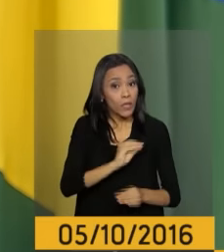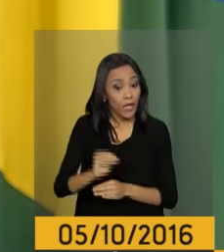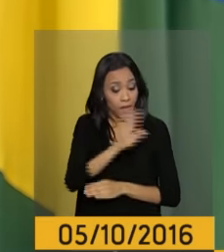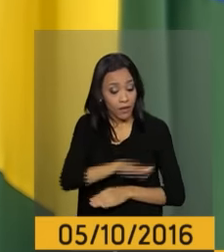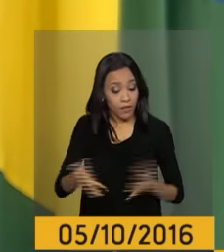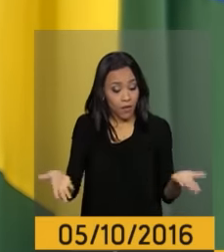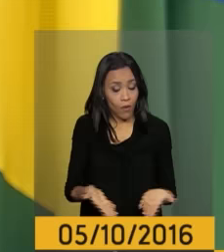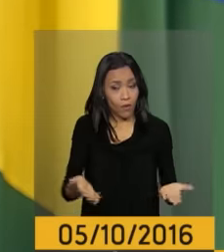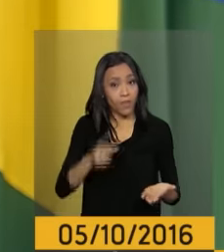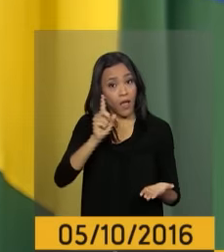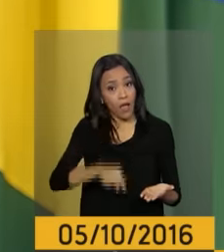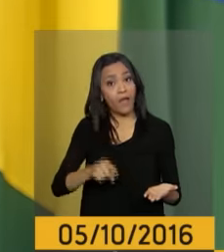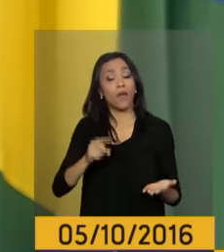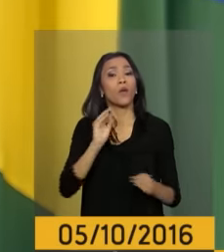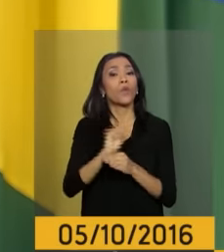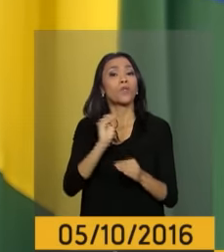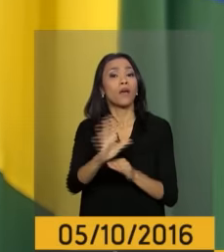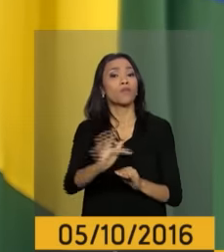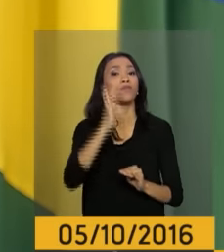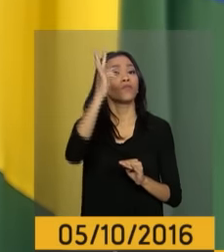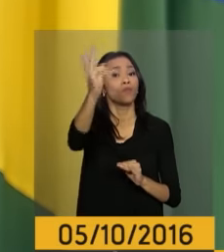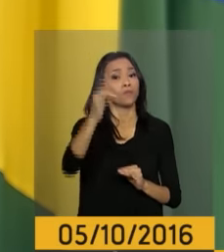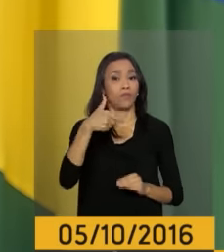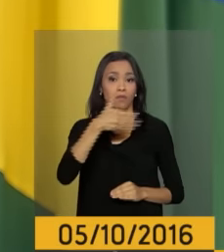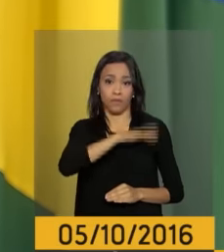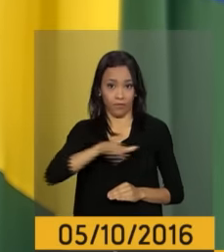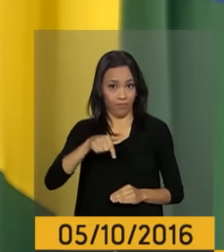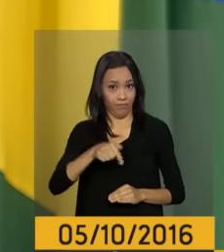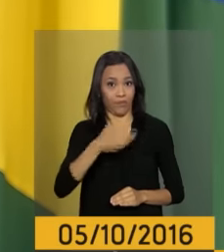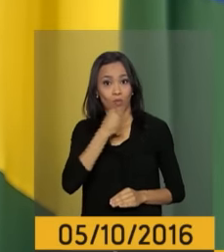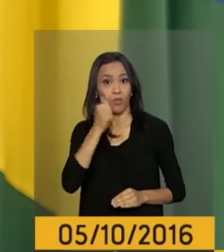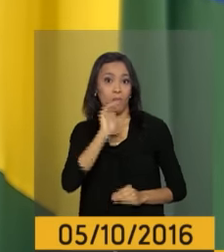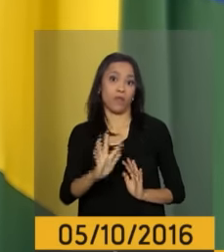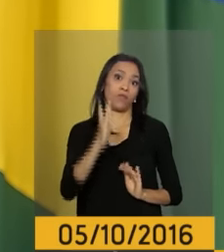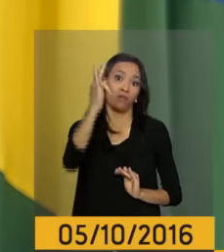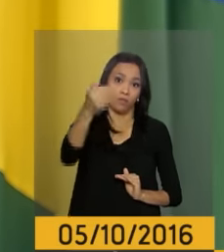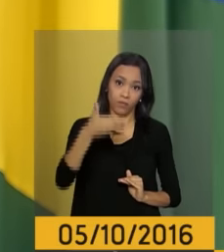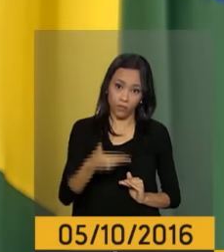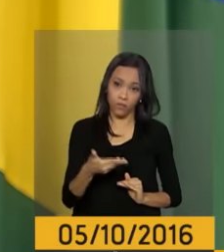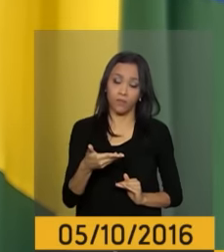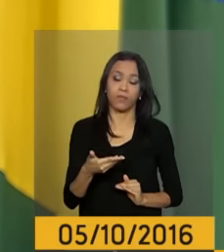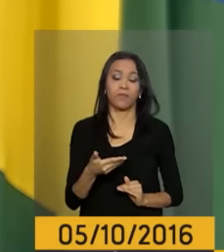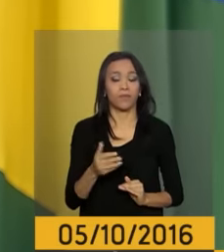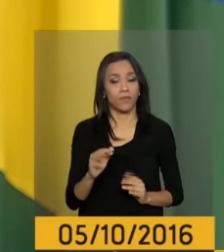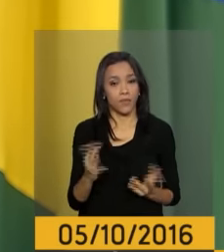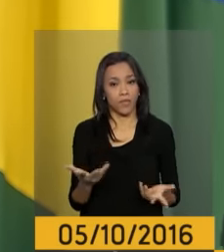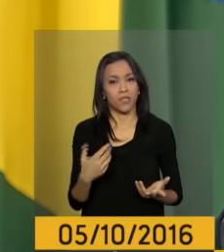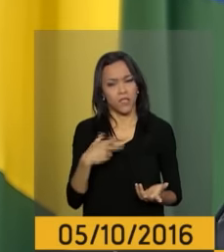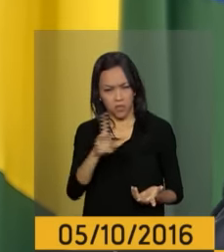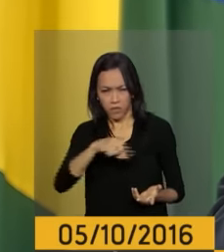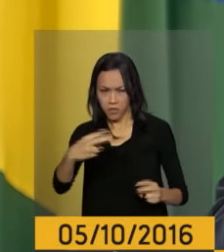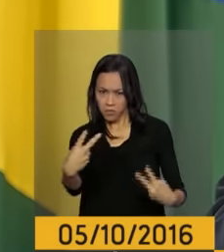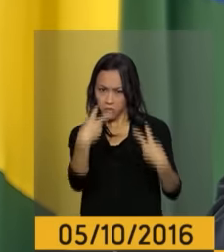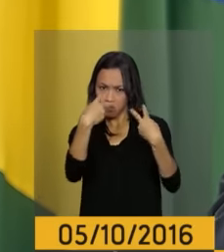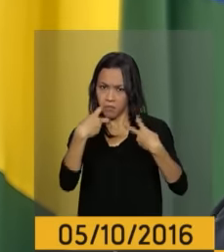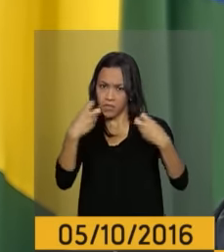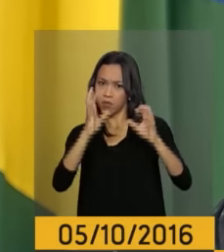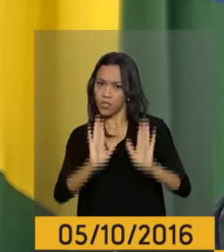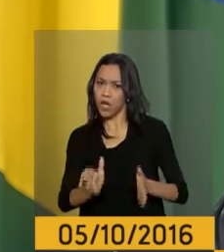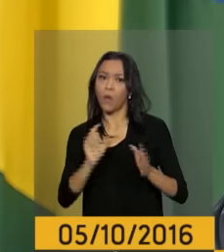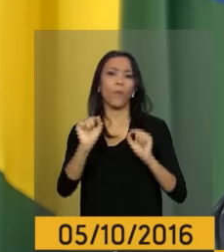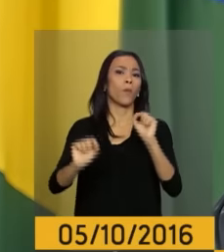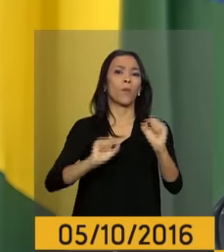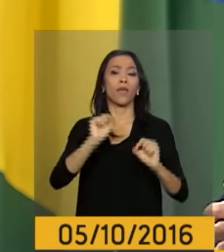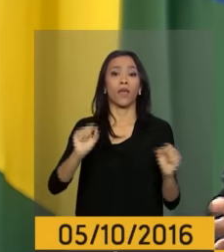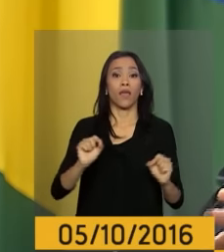é cuidar dos homens e das mulheres de amanhã. Aliás, como puderam perceber, a